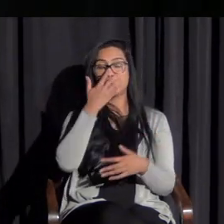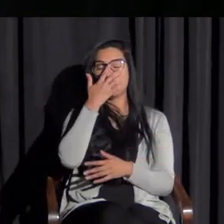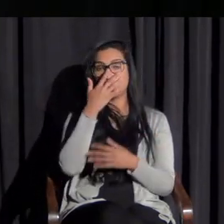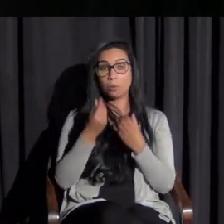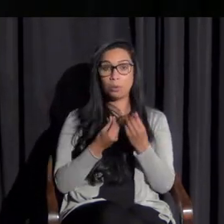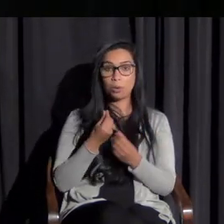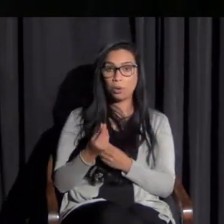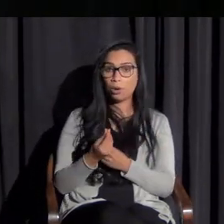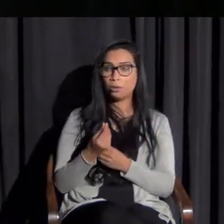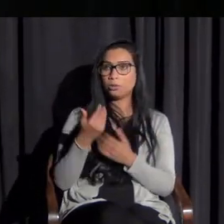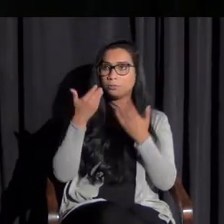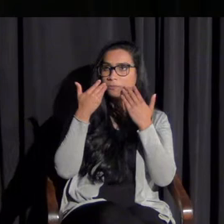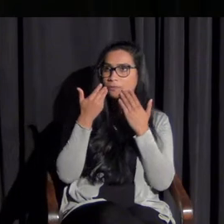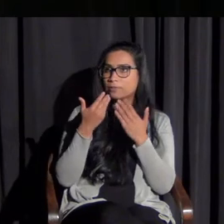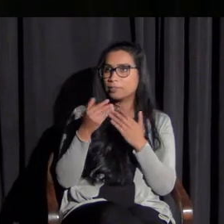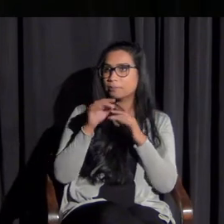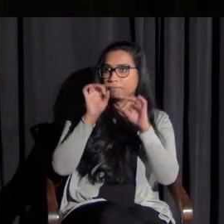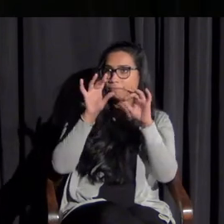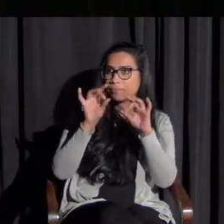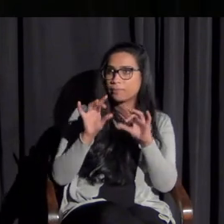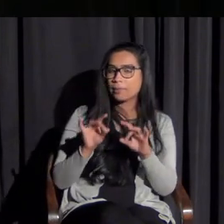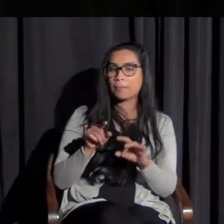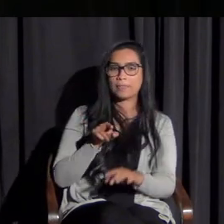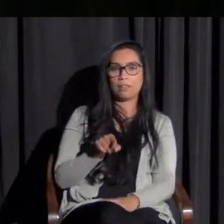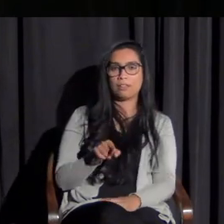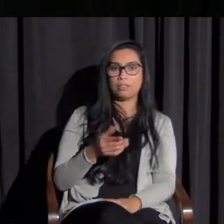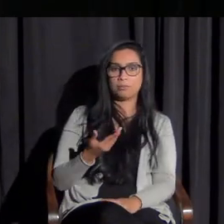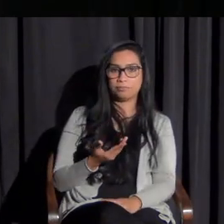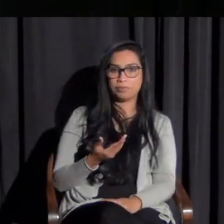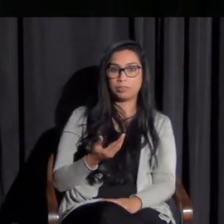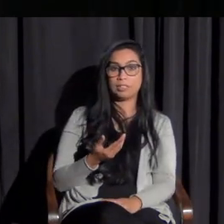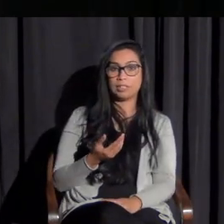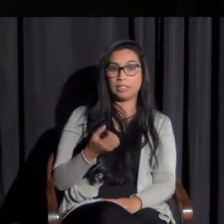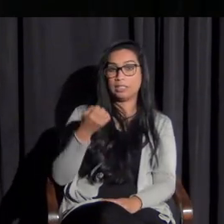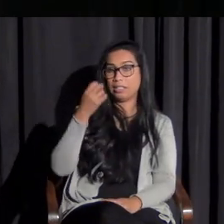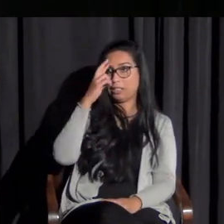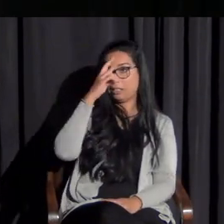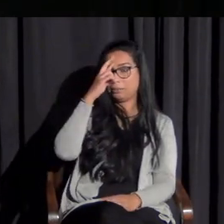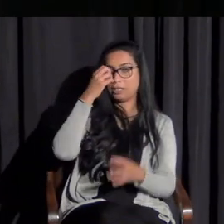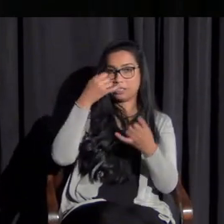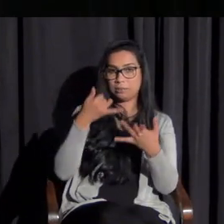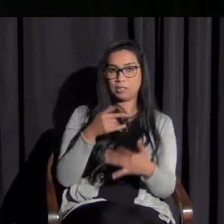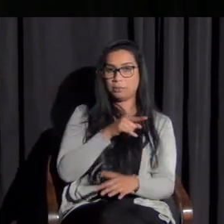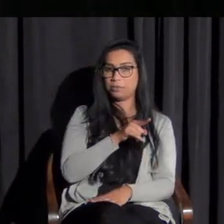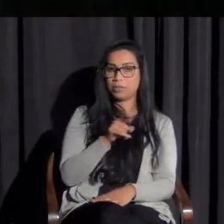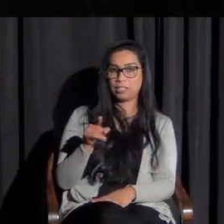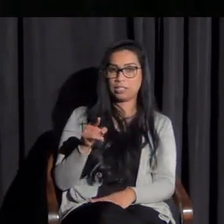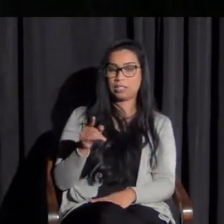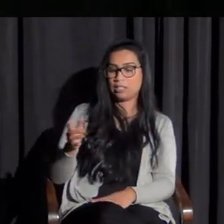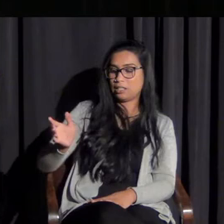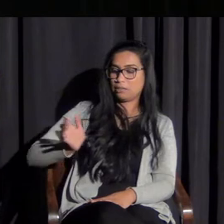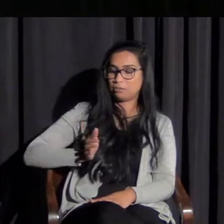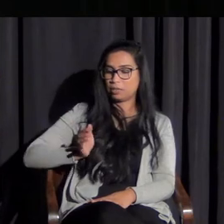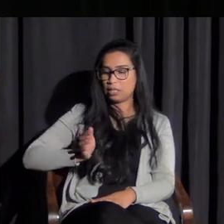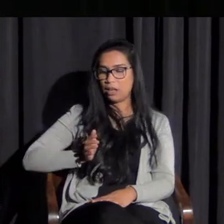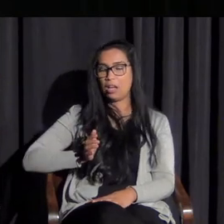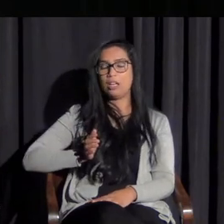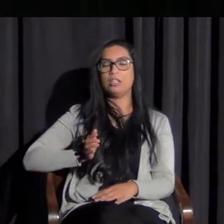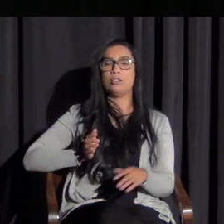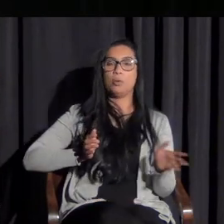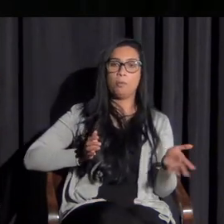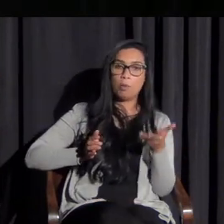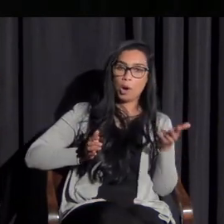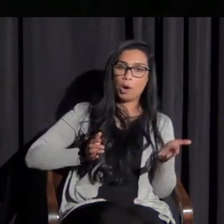os nossos olhares para algumas especificidades. Quando eu disse a vocês lá inicialmente, classe social, gênero, raça,